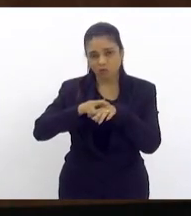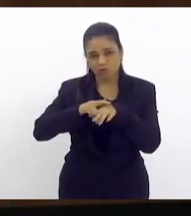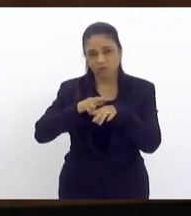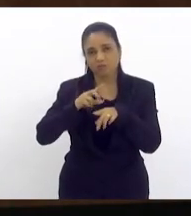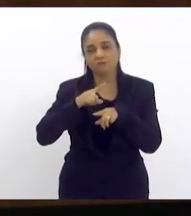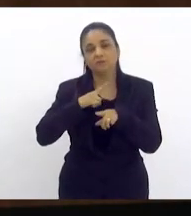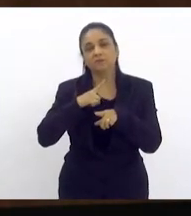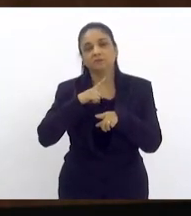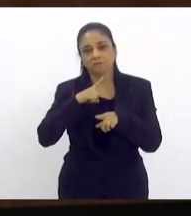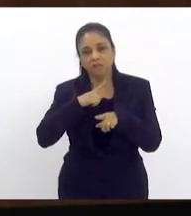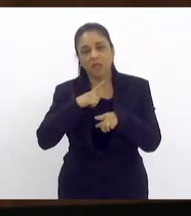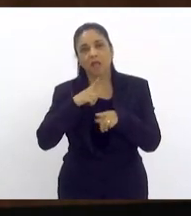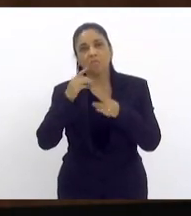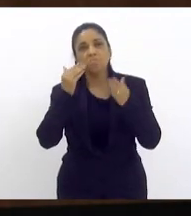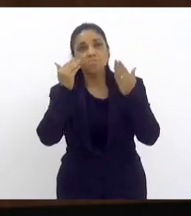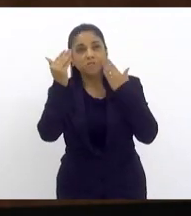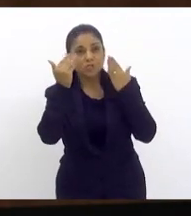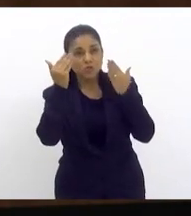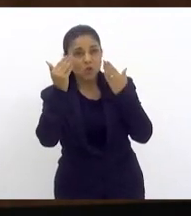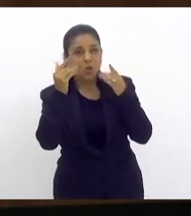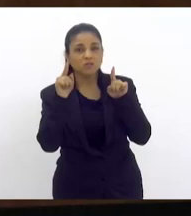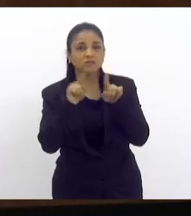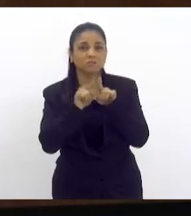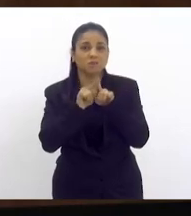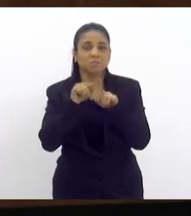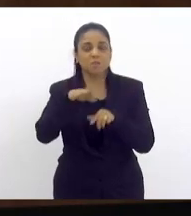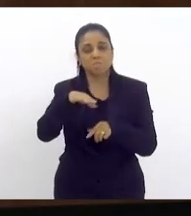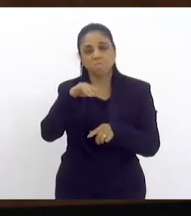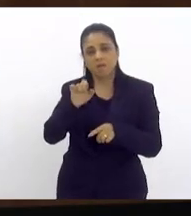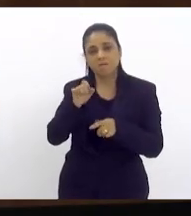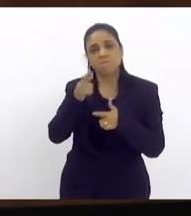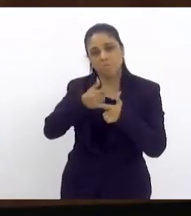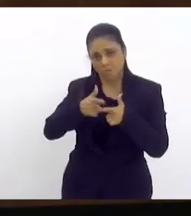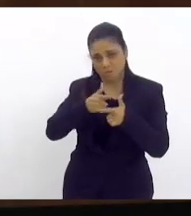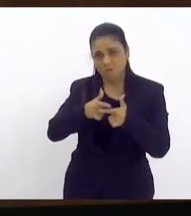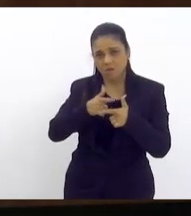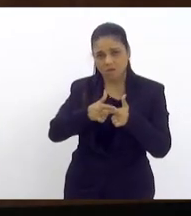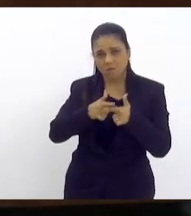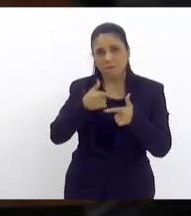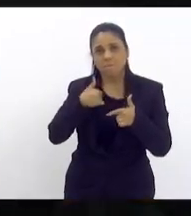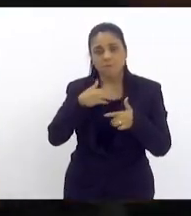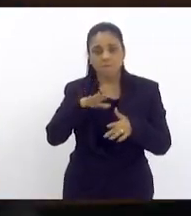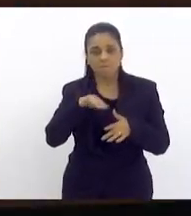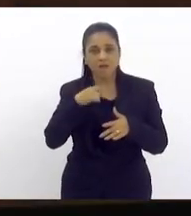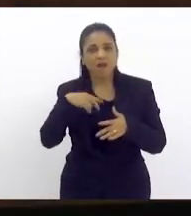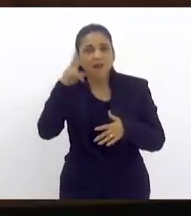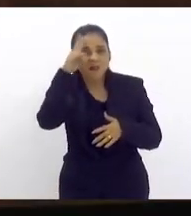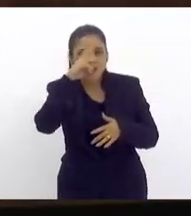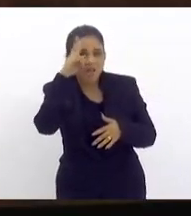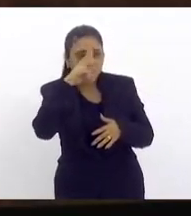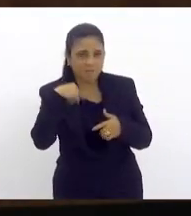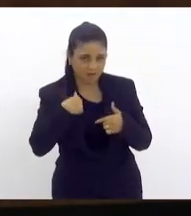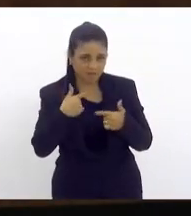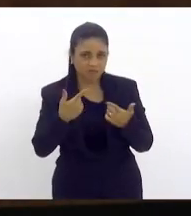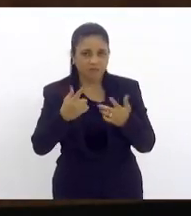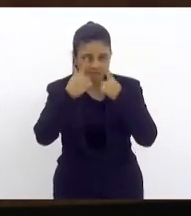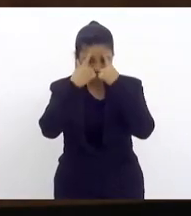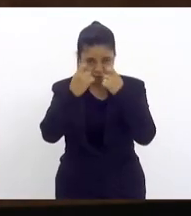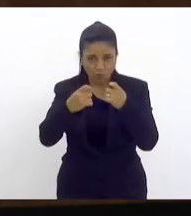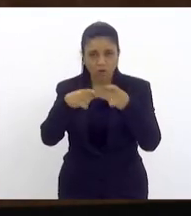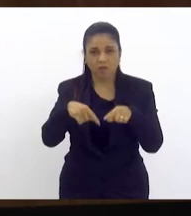de psicológica da minha mãe minha mãe e hoje não supera toda a situação que ela viveu diante da violência